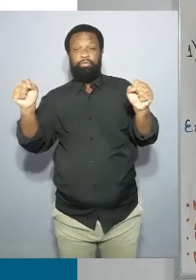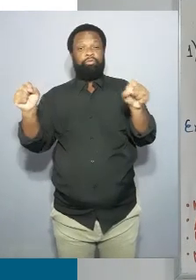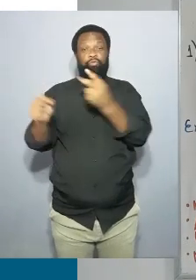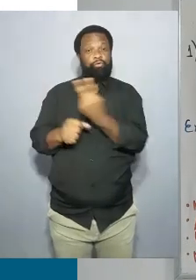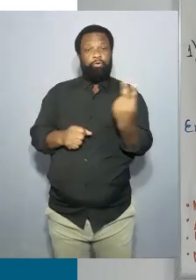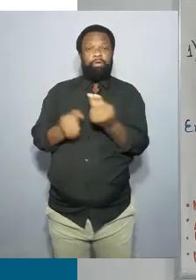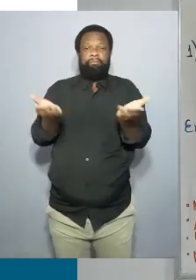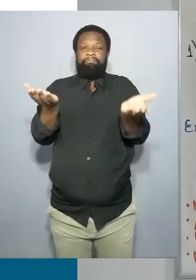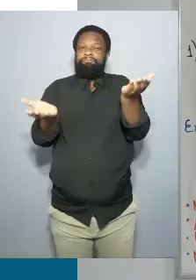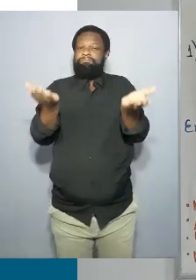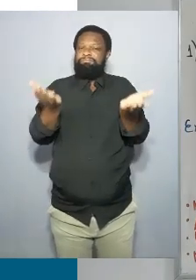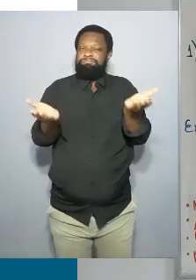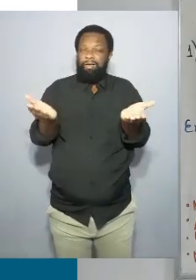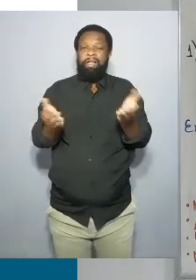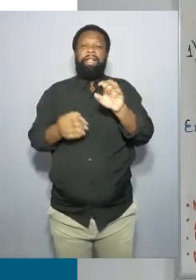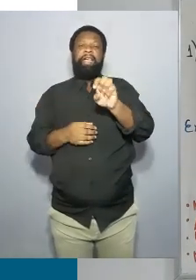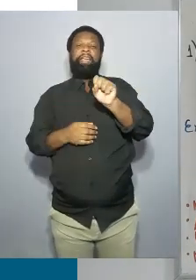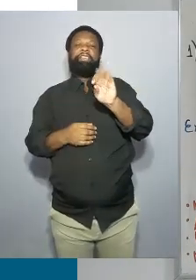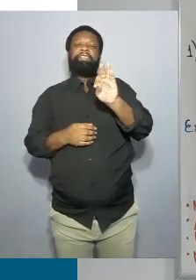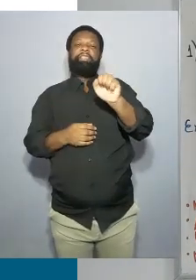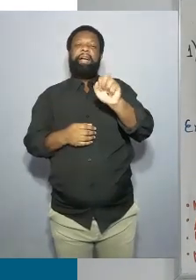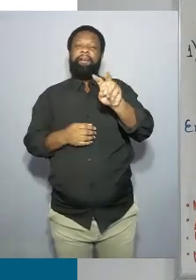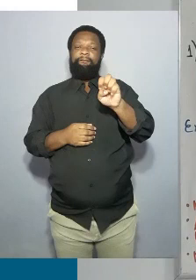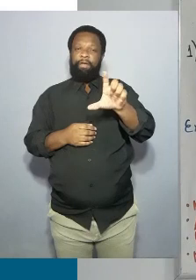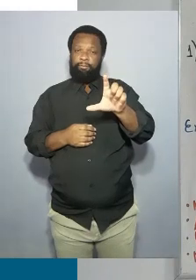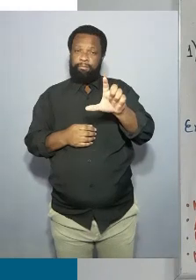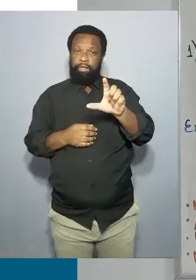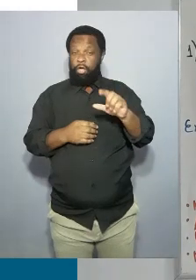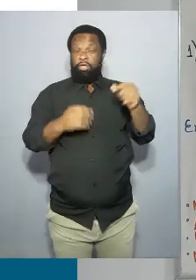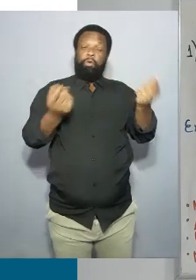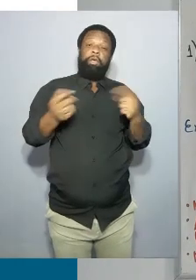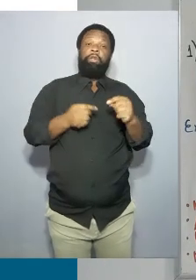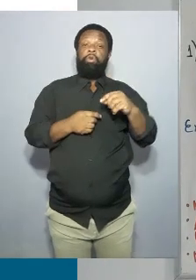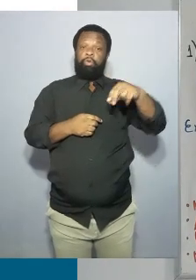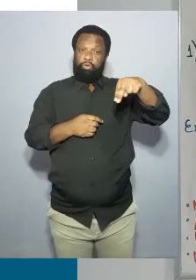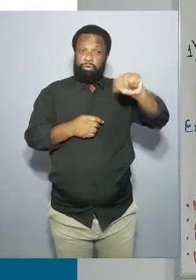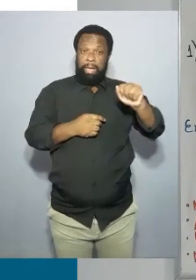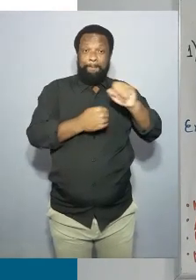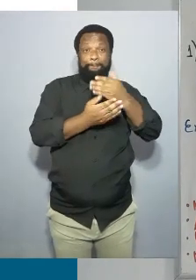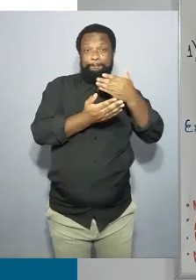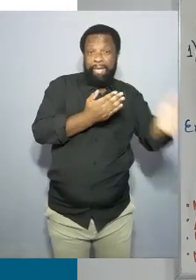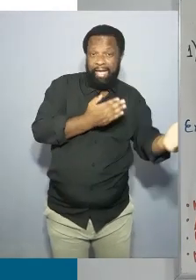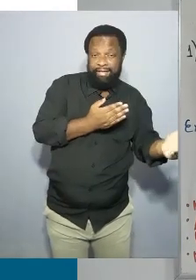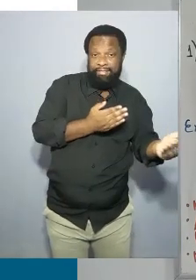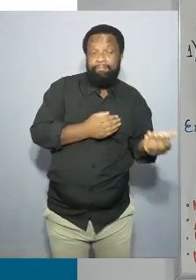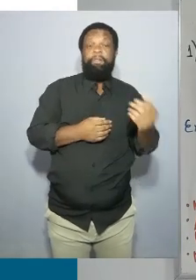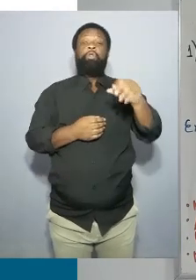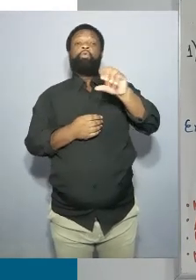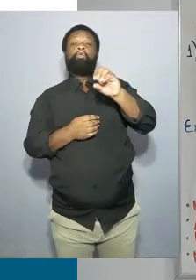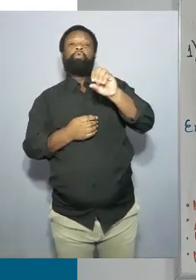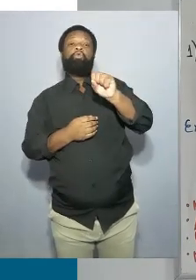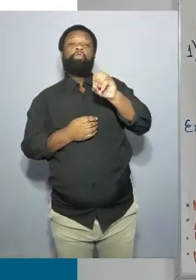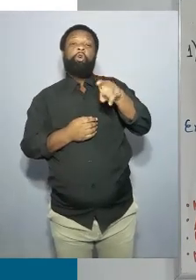se estabilizam, né? O sódio se estabiliza quando perde um, o cloro se estabiliza quando ganha